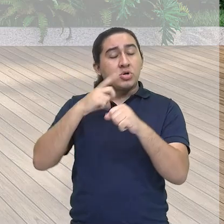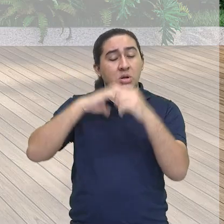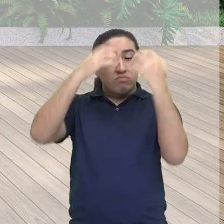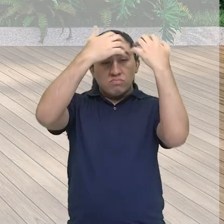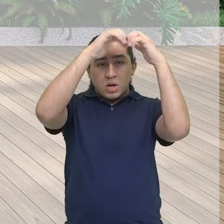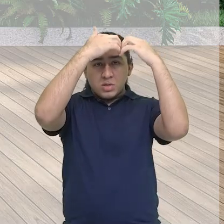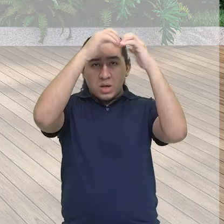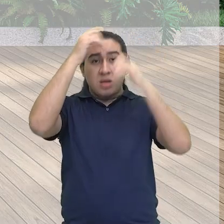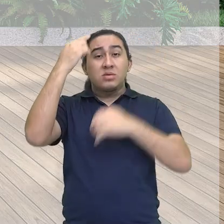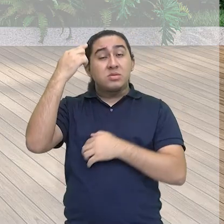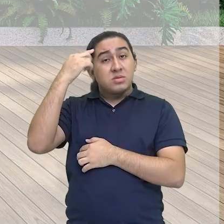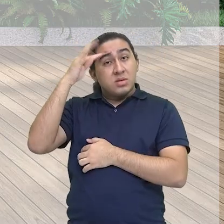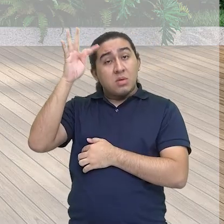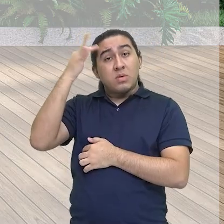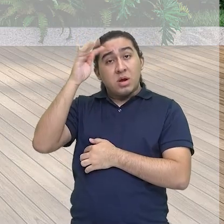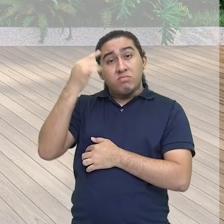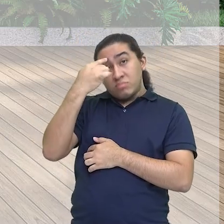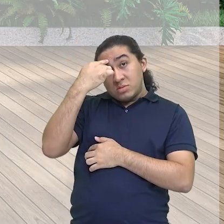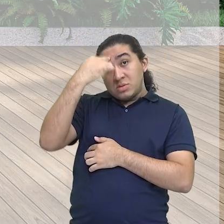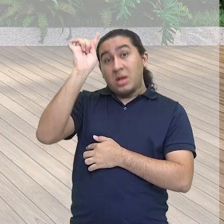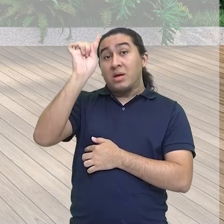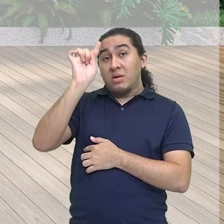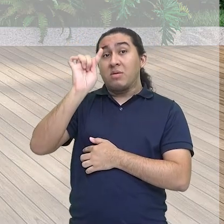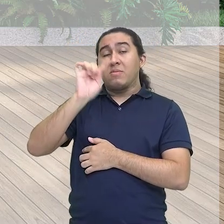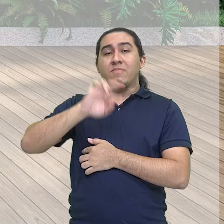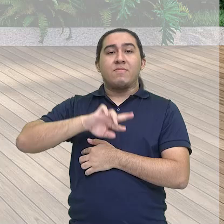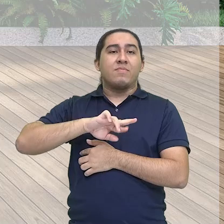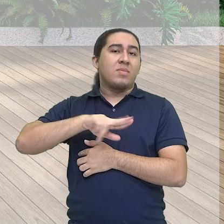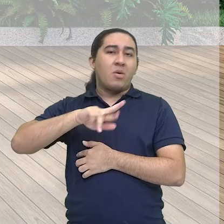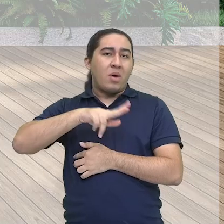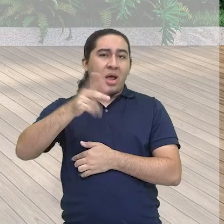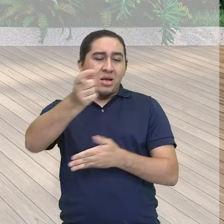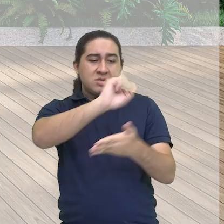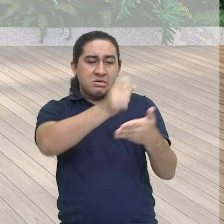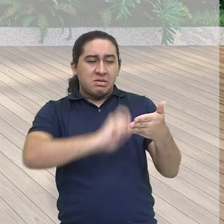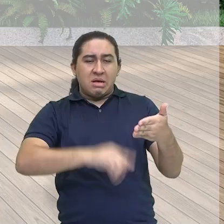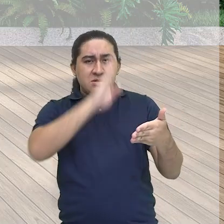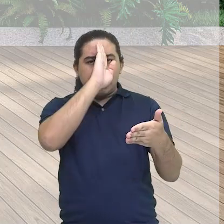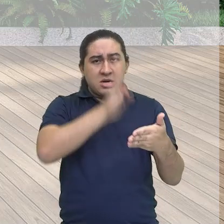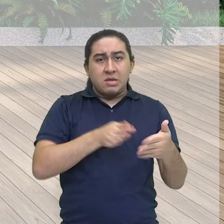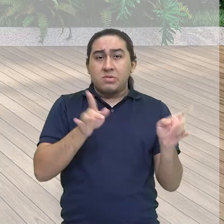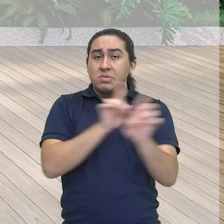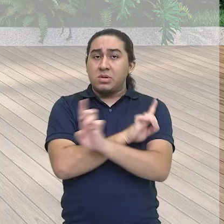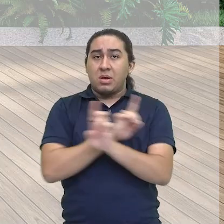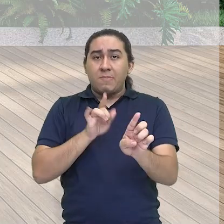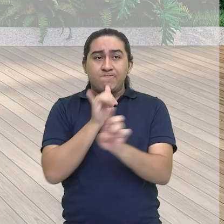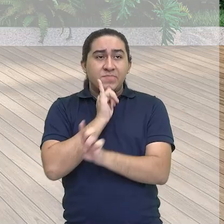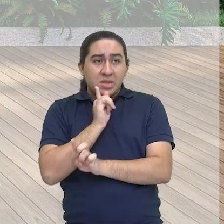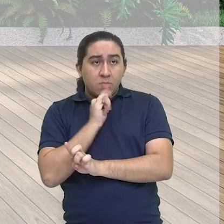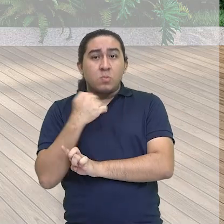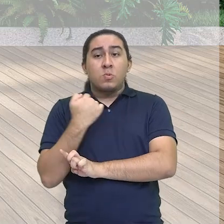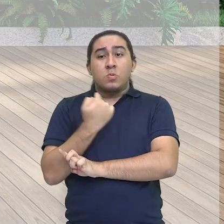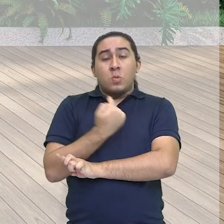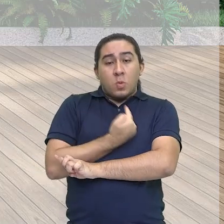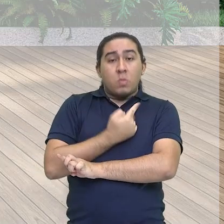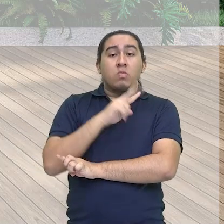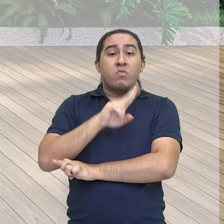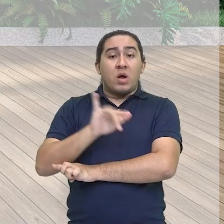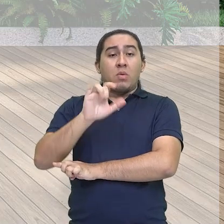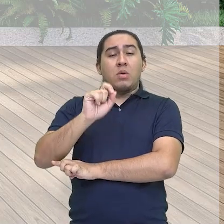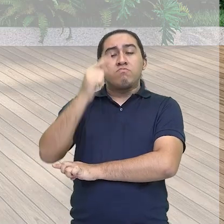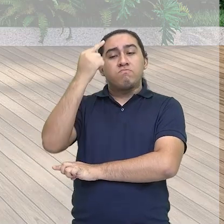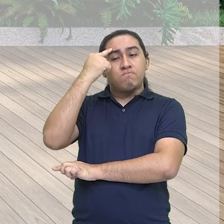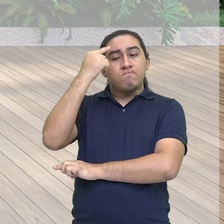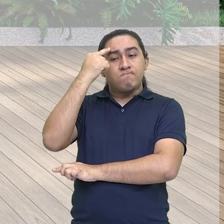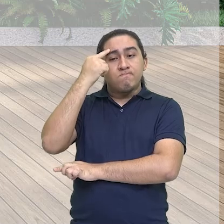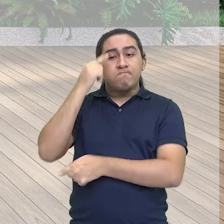chegar a uma conclusão. Não vai estar lá escrito, como eu disse para vocês, quando a gente vai, né,